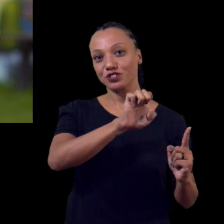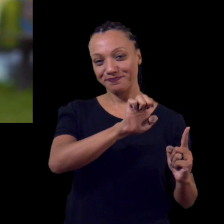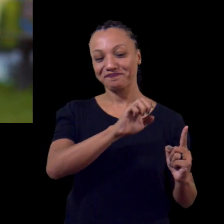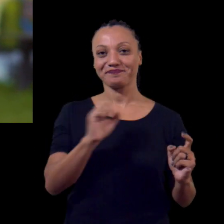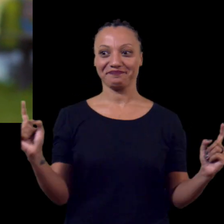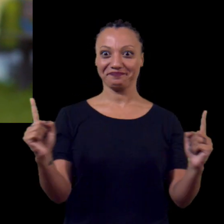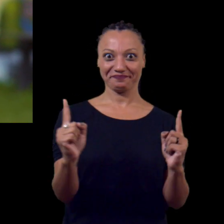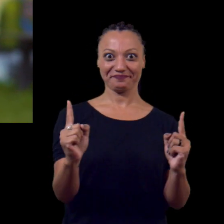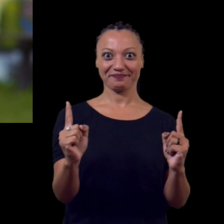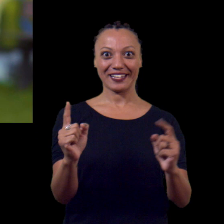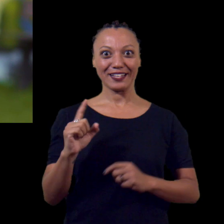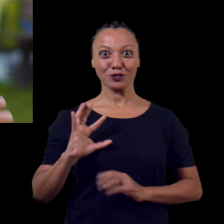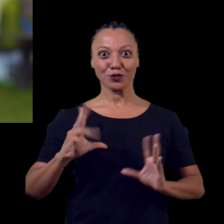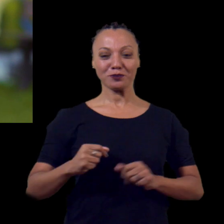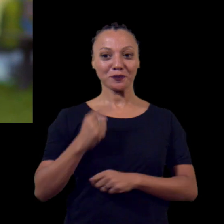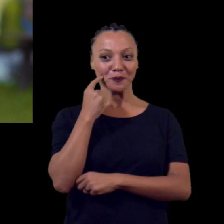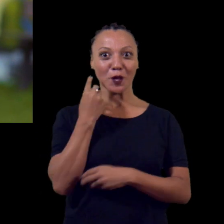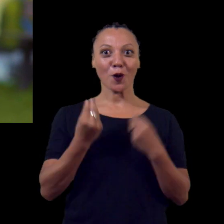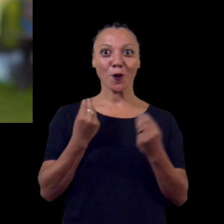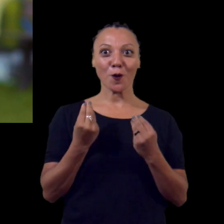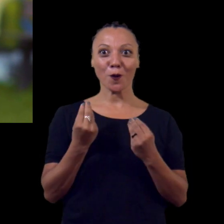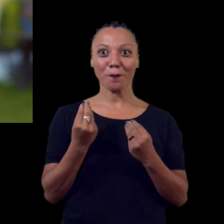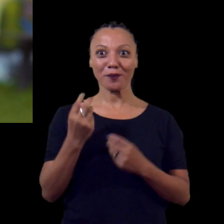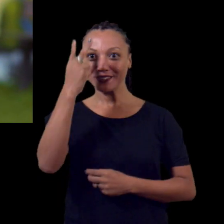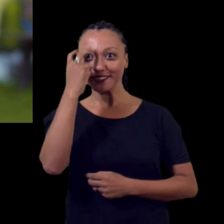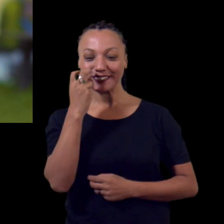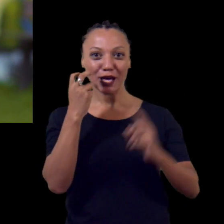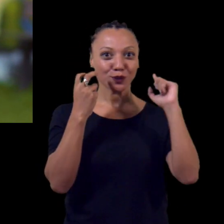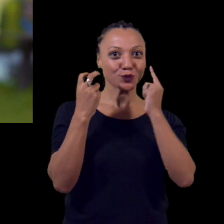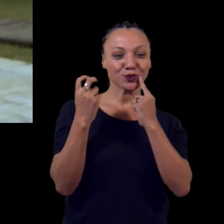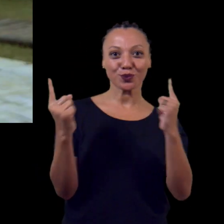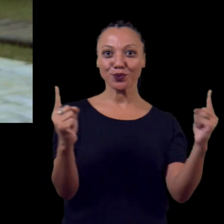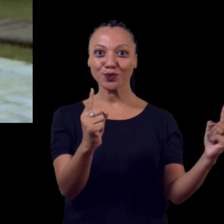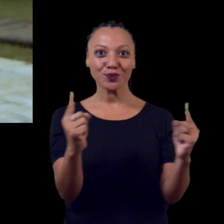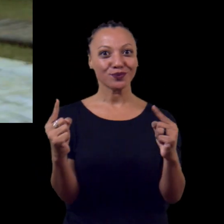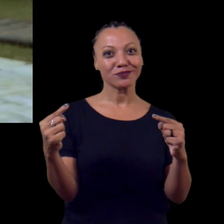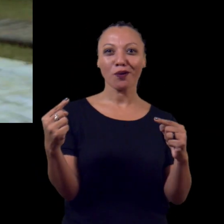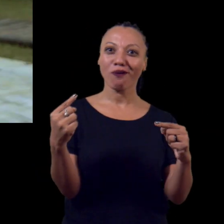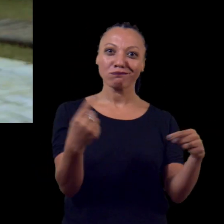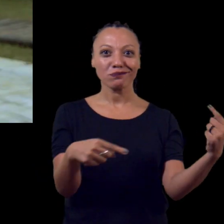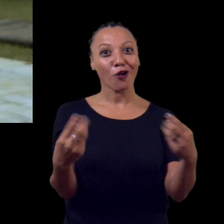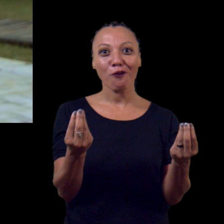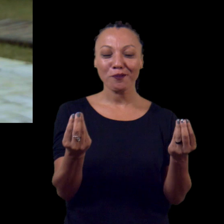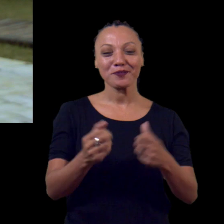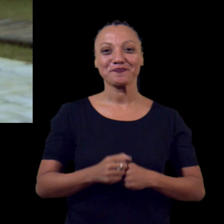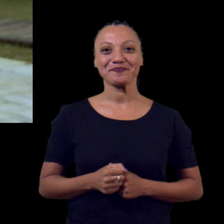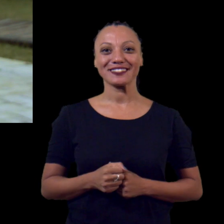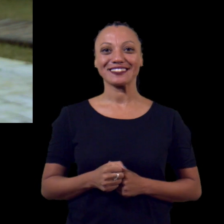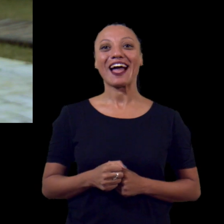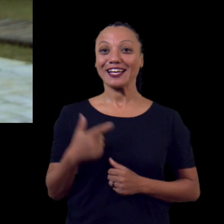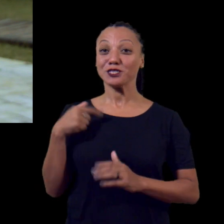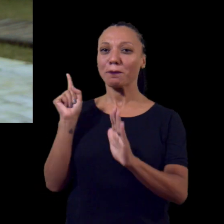né? Como que o Jorge vai dirigir o Edgar, que é cego, e como que, né, eles vão se entender. E aí a pergunta, né, como foi ser